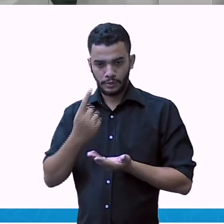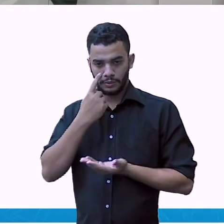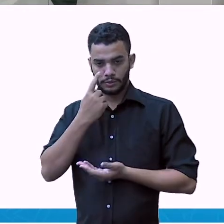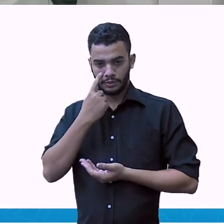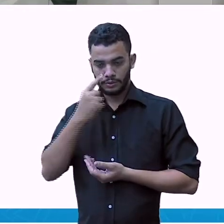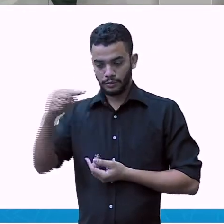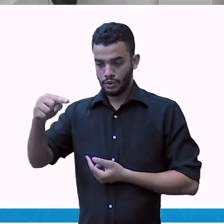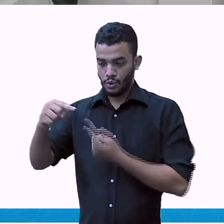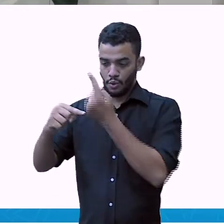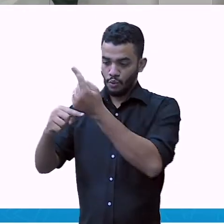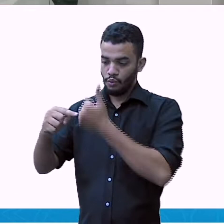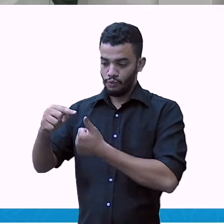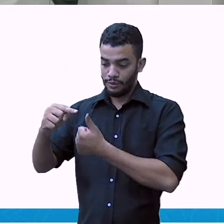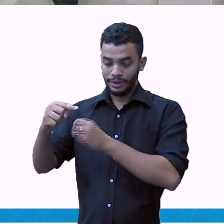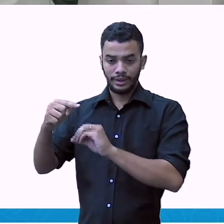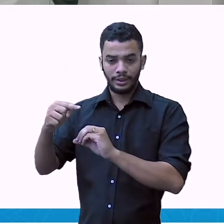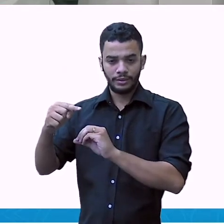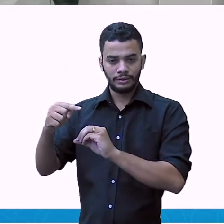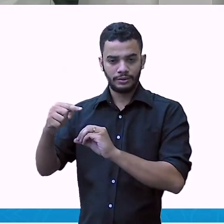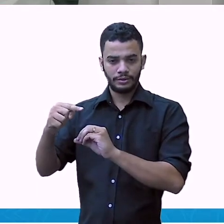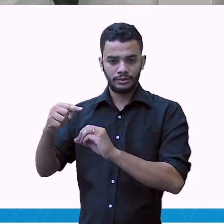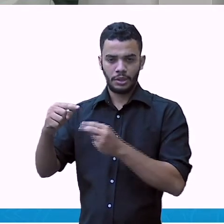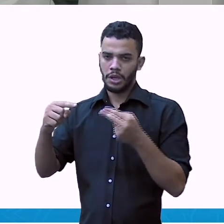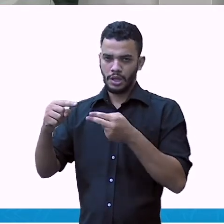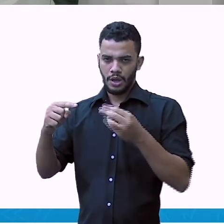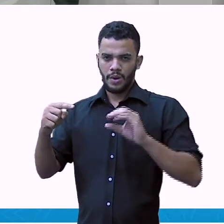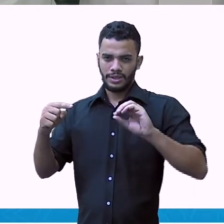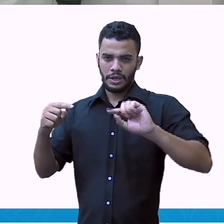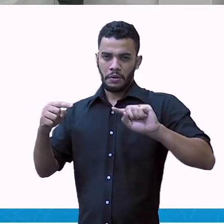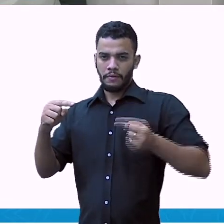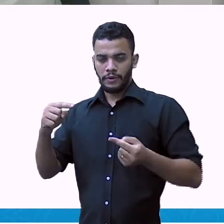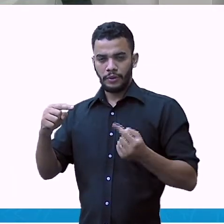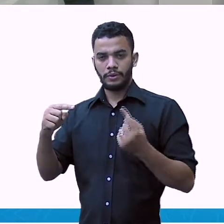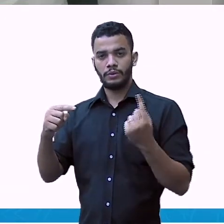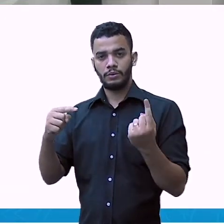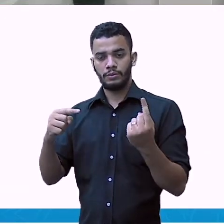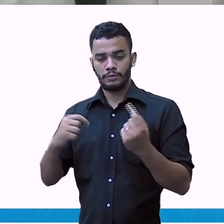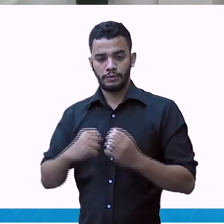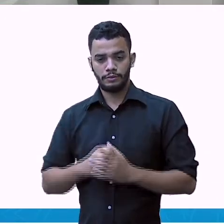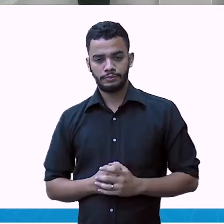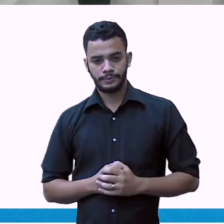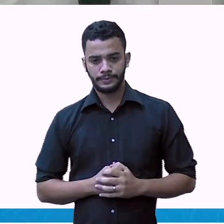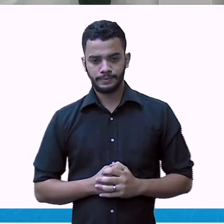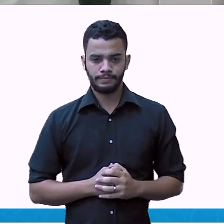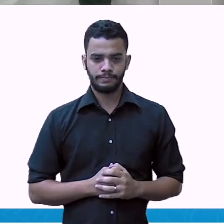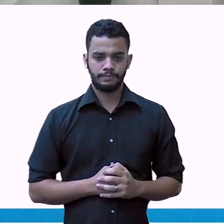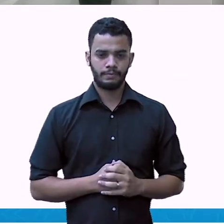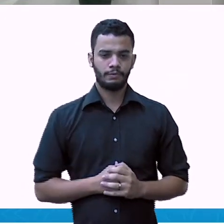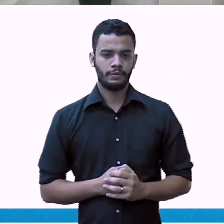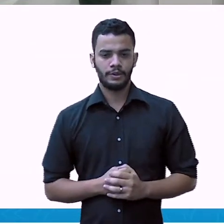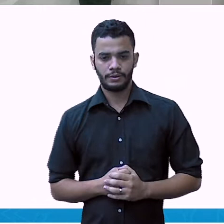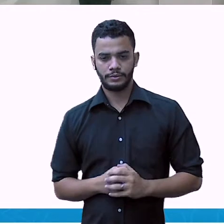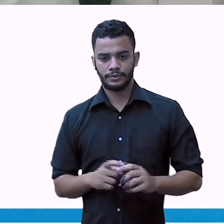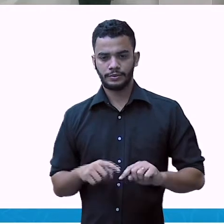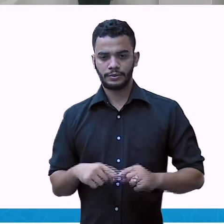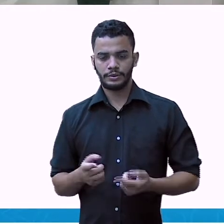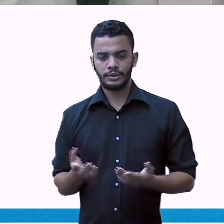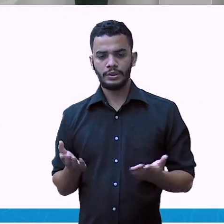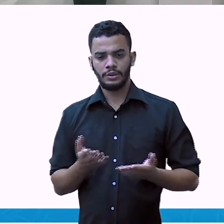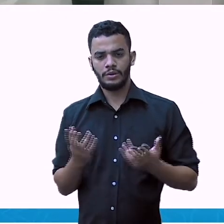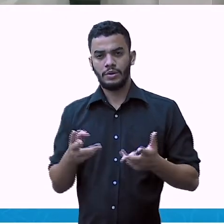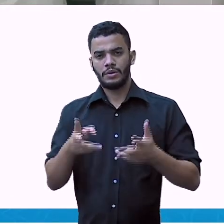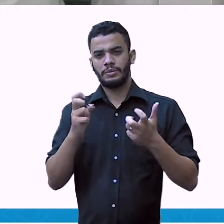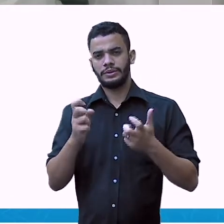que eu quero que vocês observem é que no meu número 10 possui